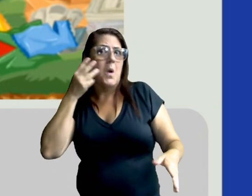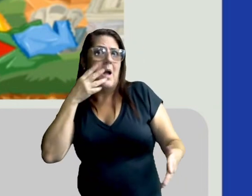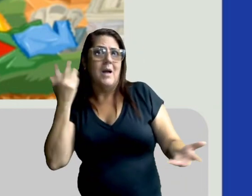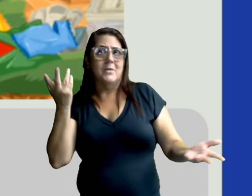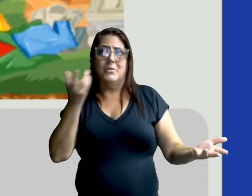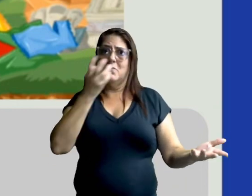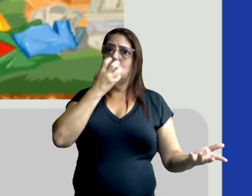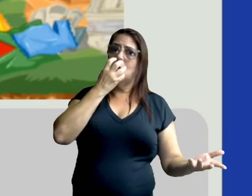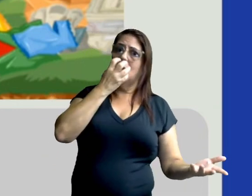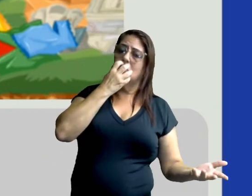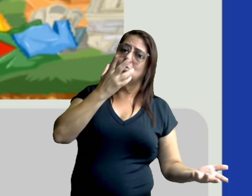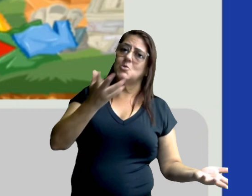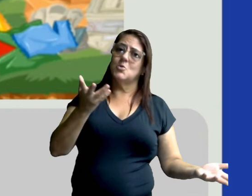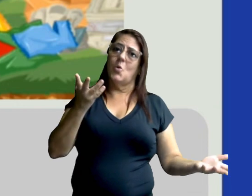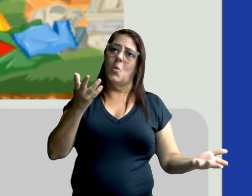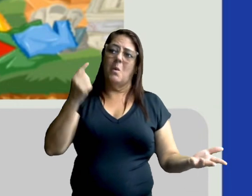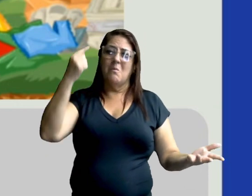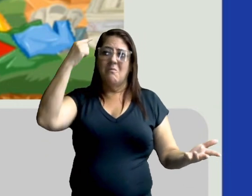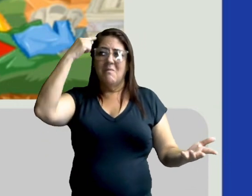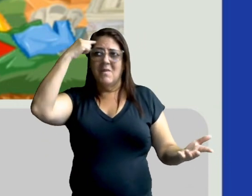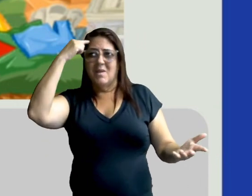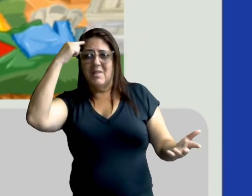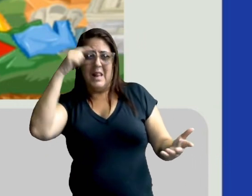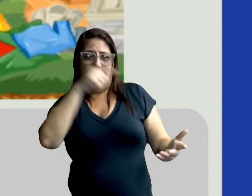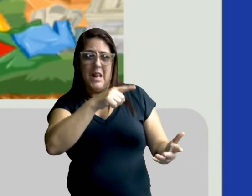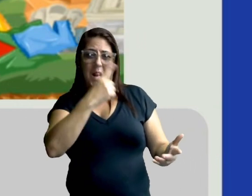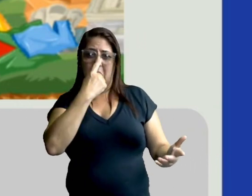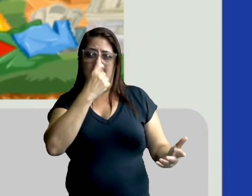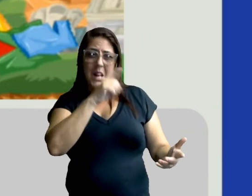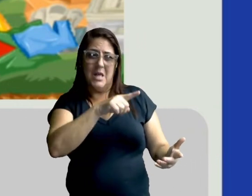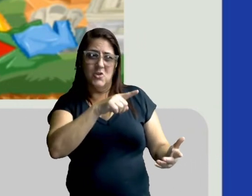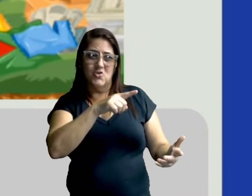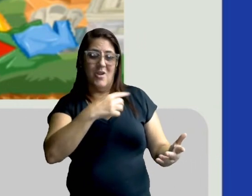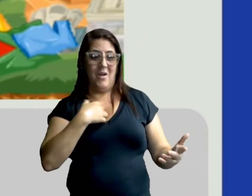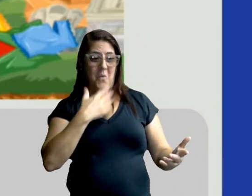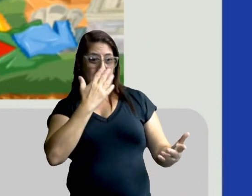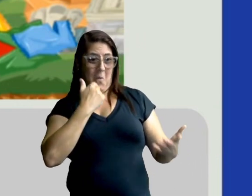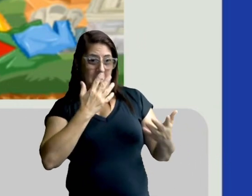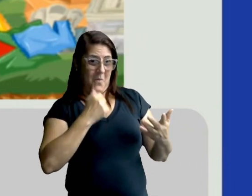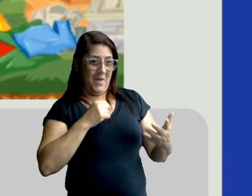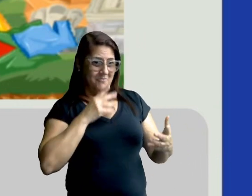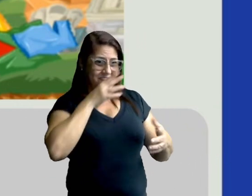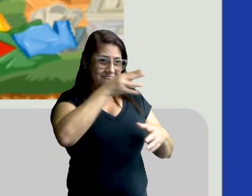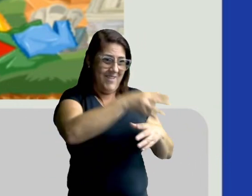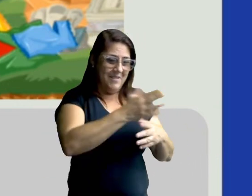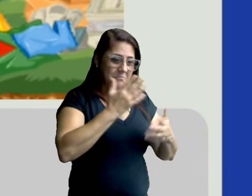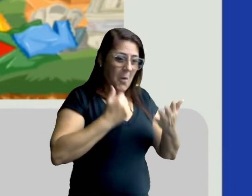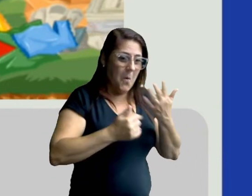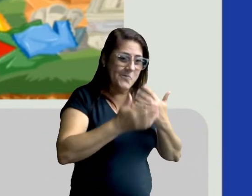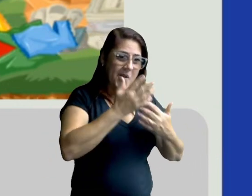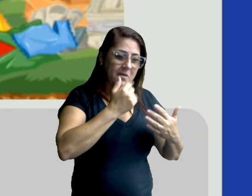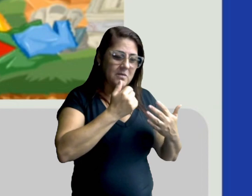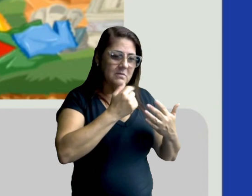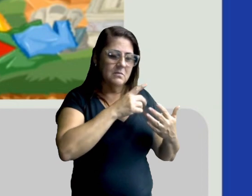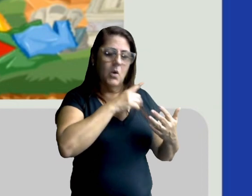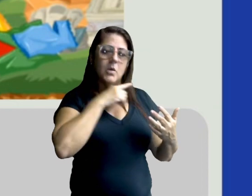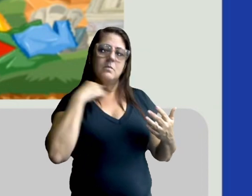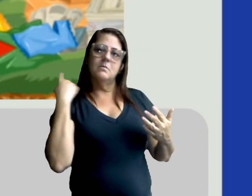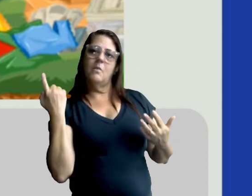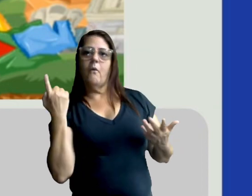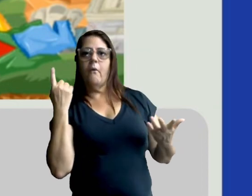um cachorro pode ali confundir um lixo com uma comida e aí comer e aí de repente se envenenar,